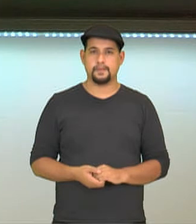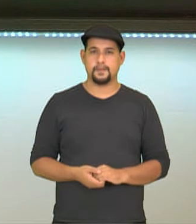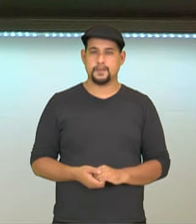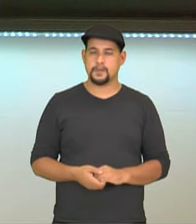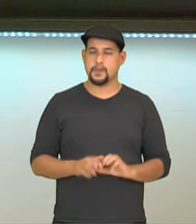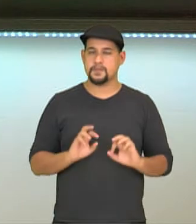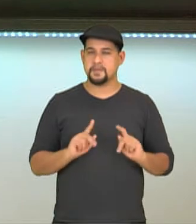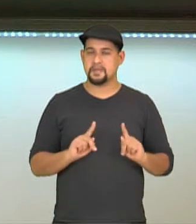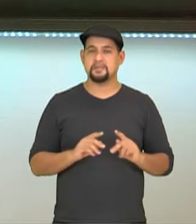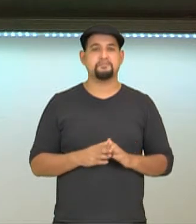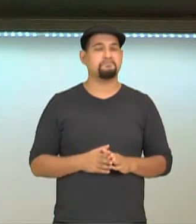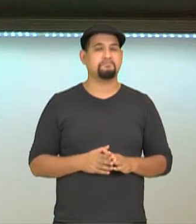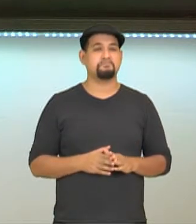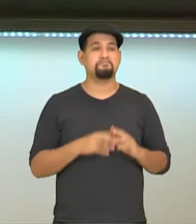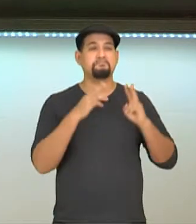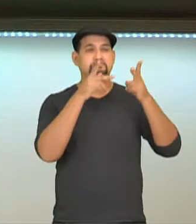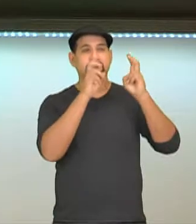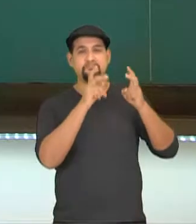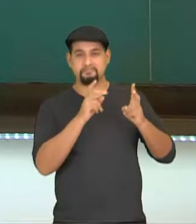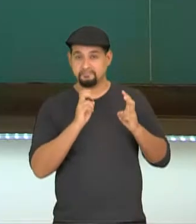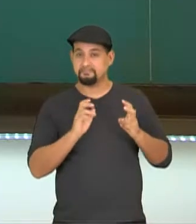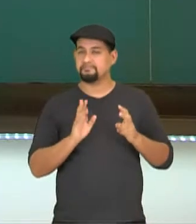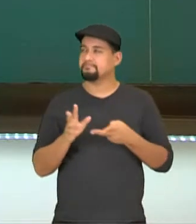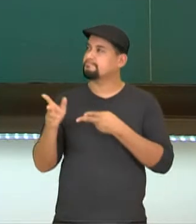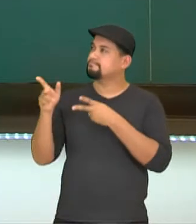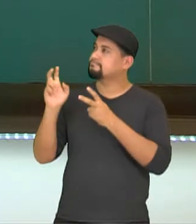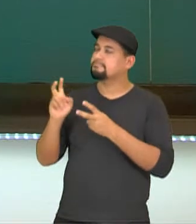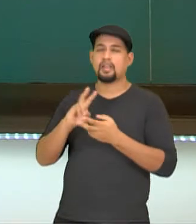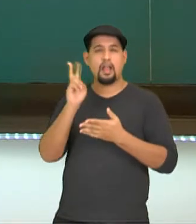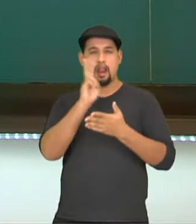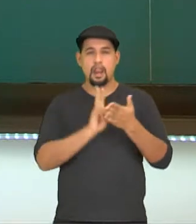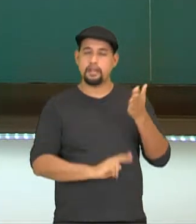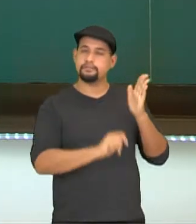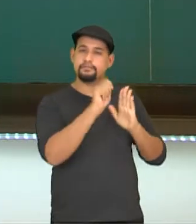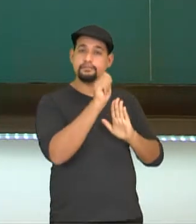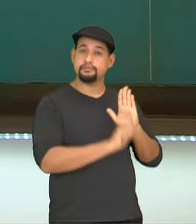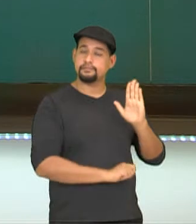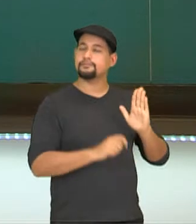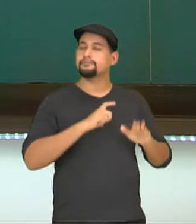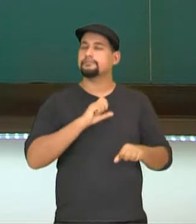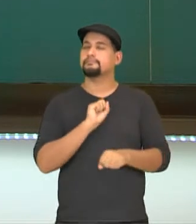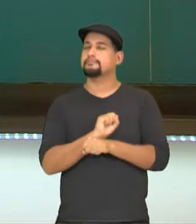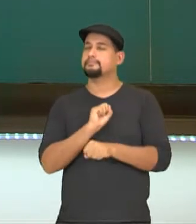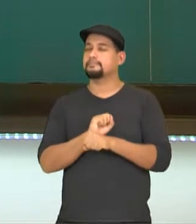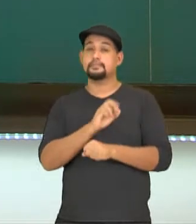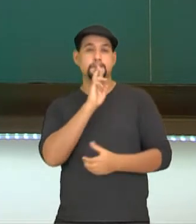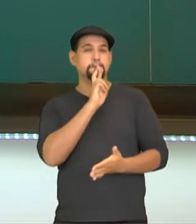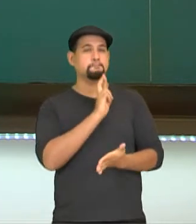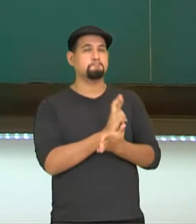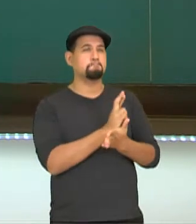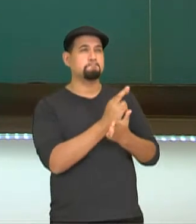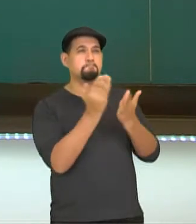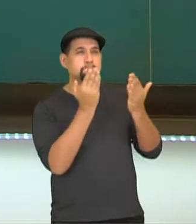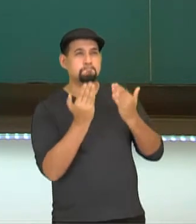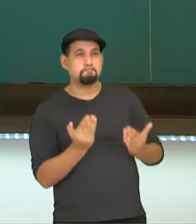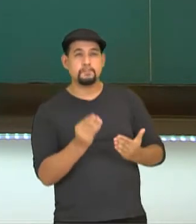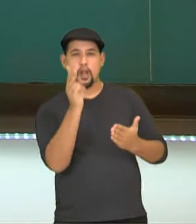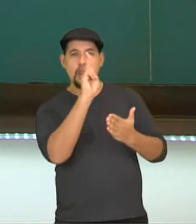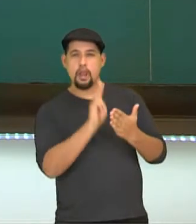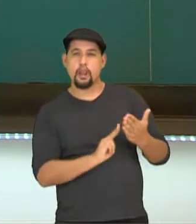Muy bien. A ver, entonces, ahí leemos el texto. Vocês tiveram um tempinho aí para rever, para